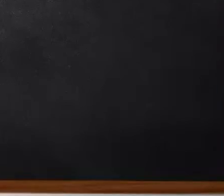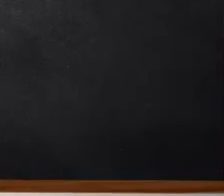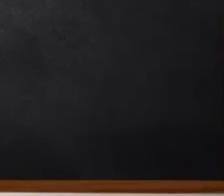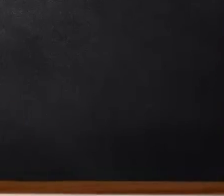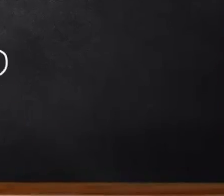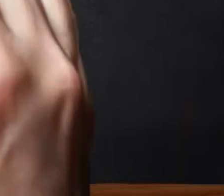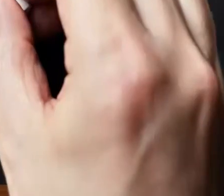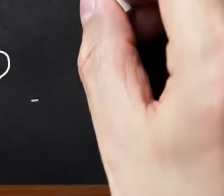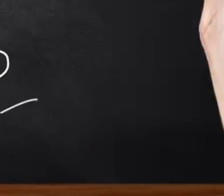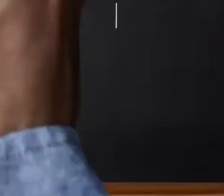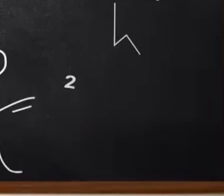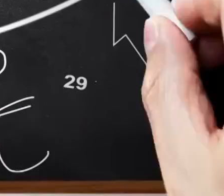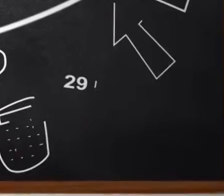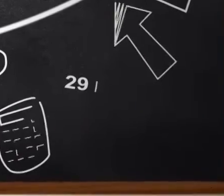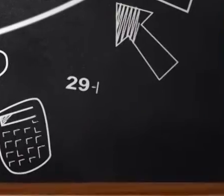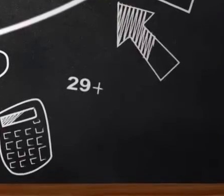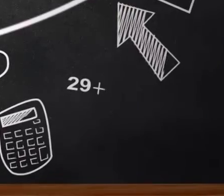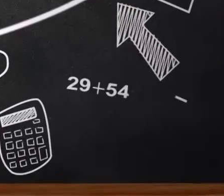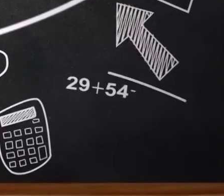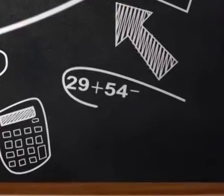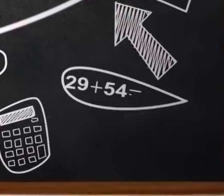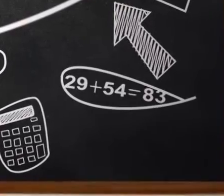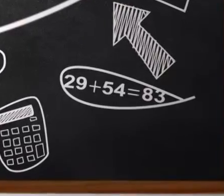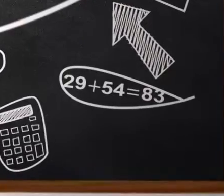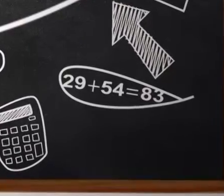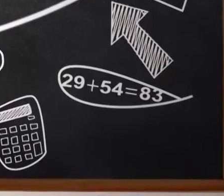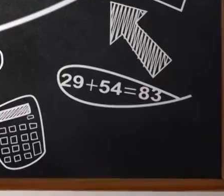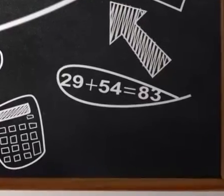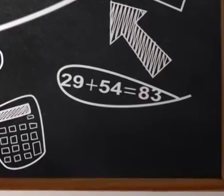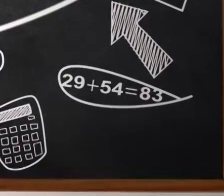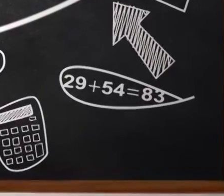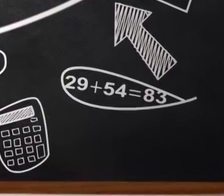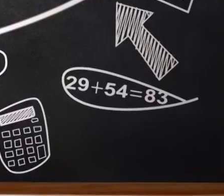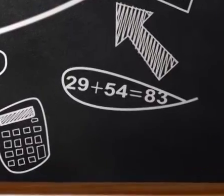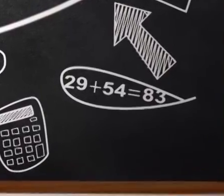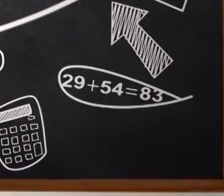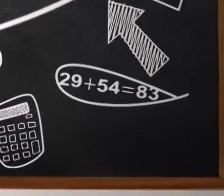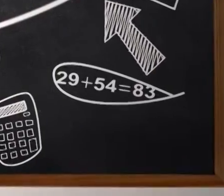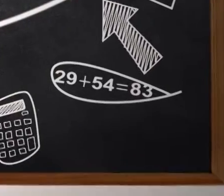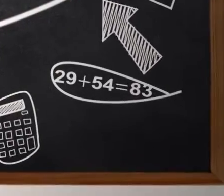E aí E aí